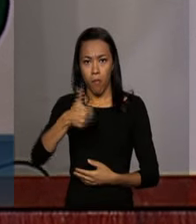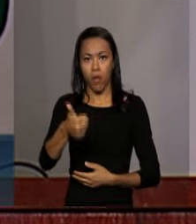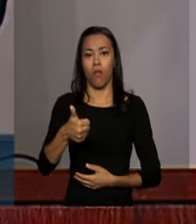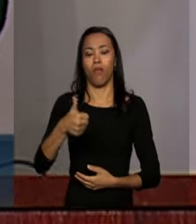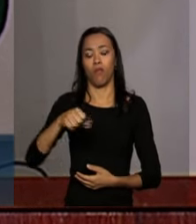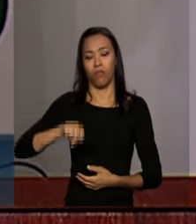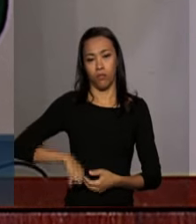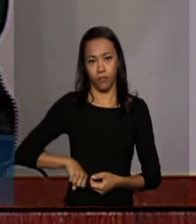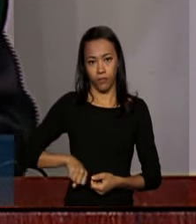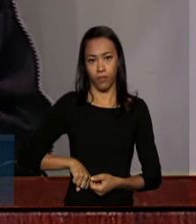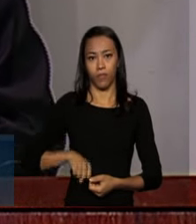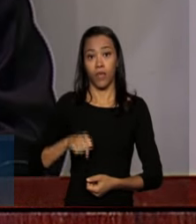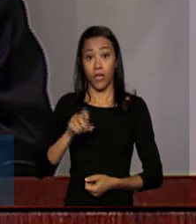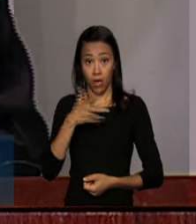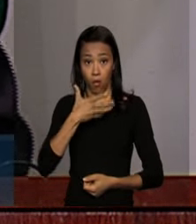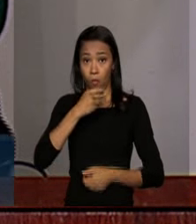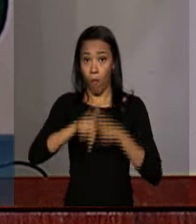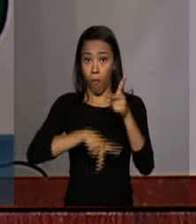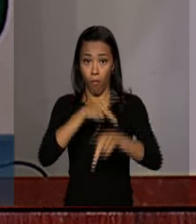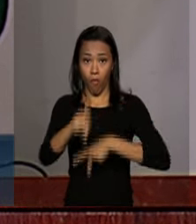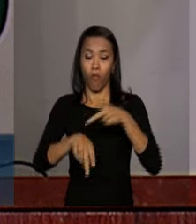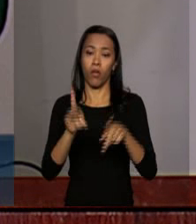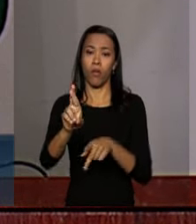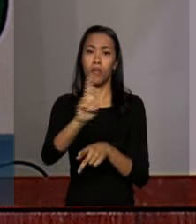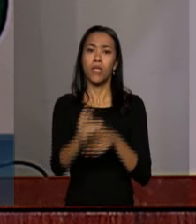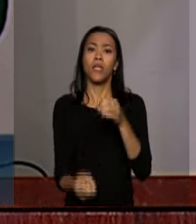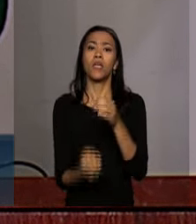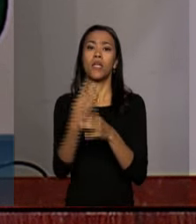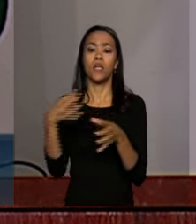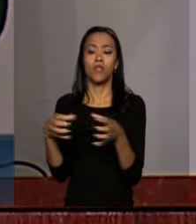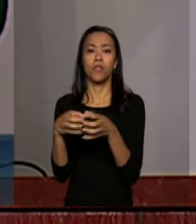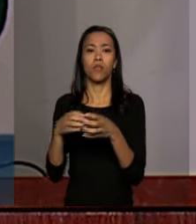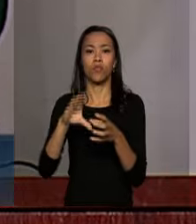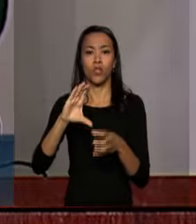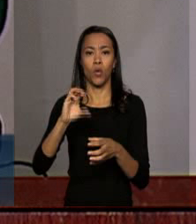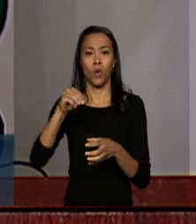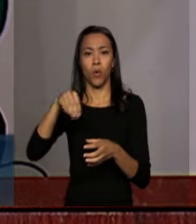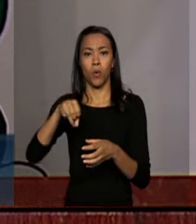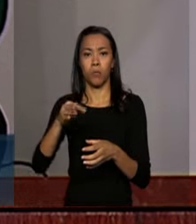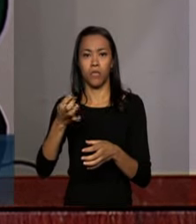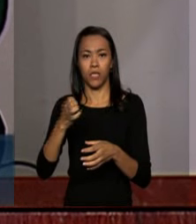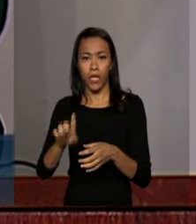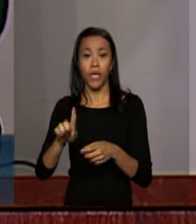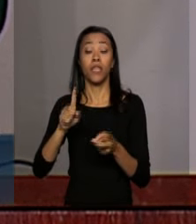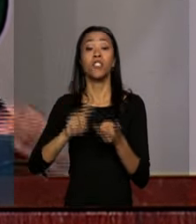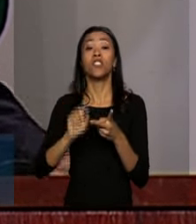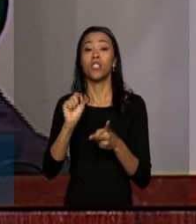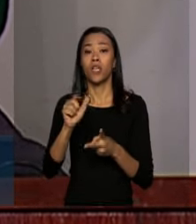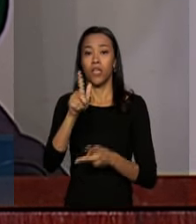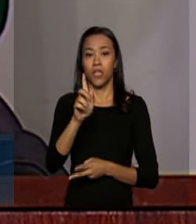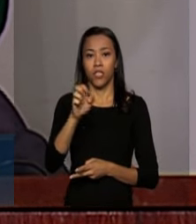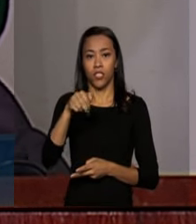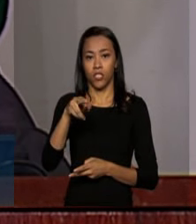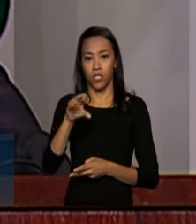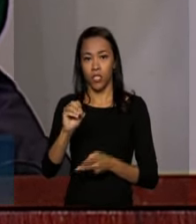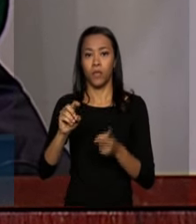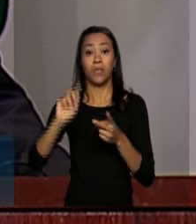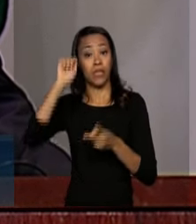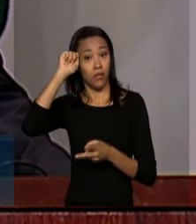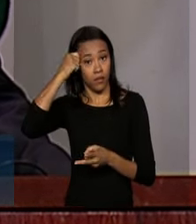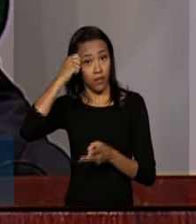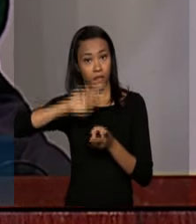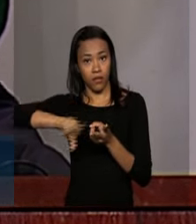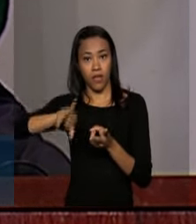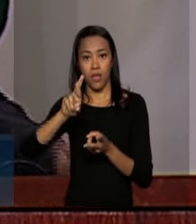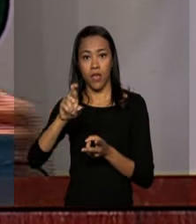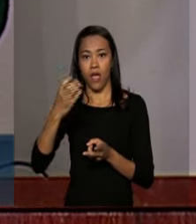que ela representa. A criação do Comitê Gestor de Gênero e Raça e a implementação pioneira do Programa de Ação Afirmativa do